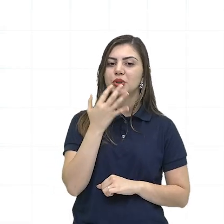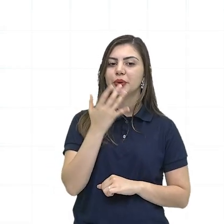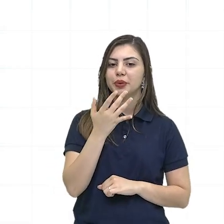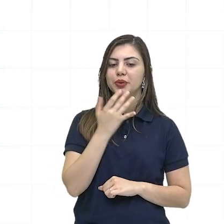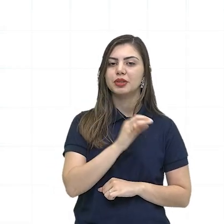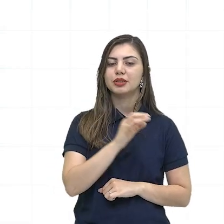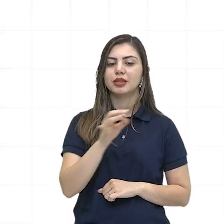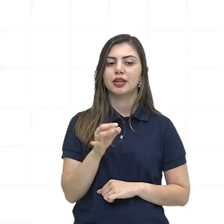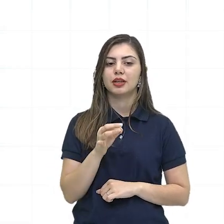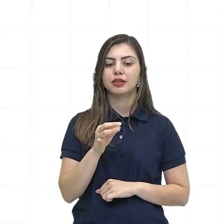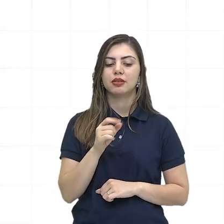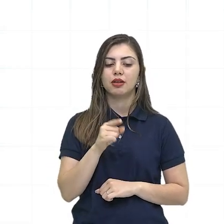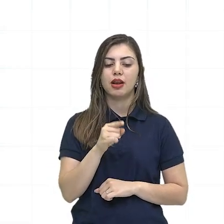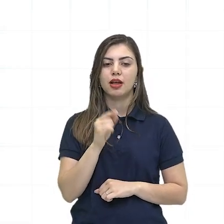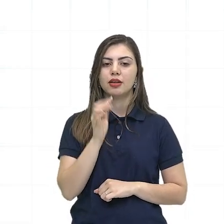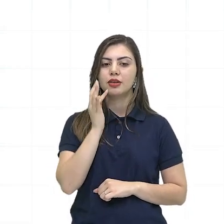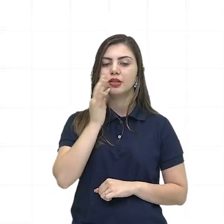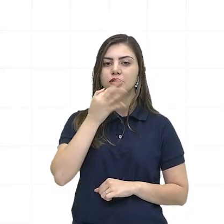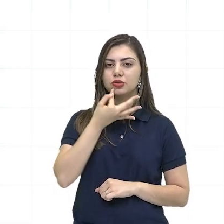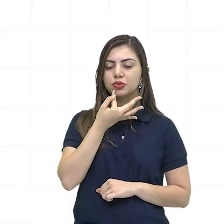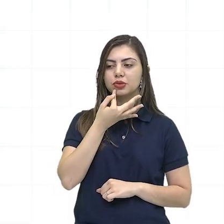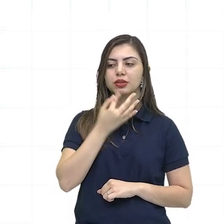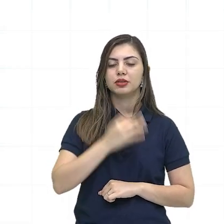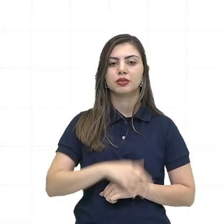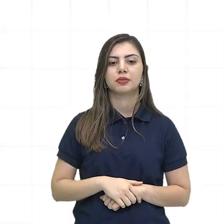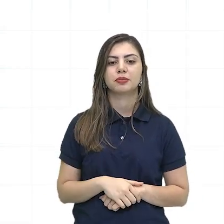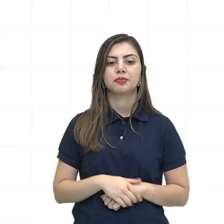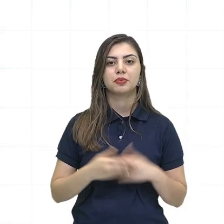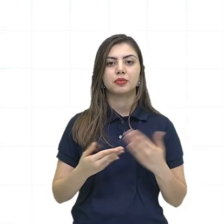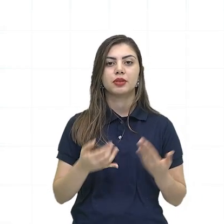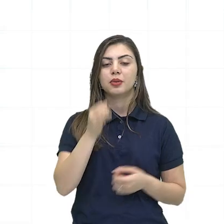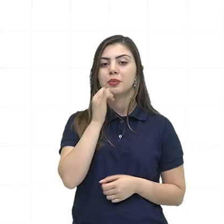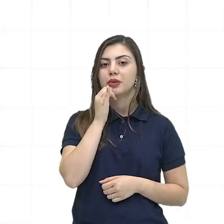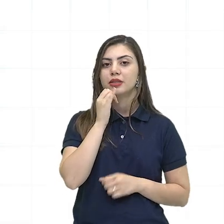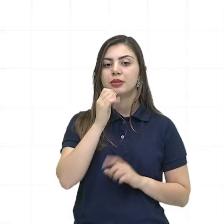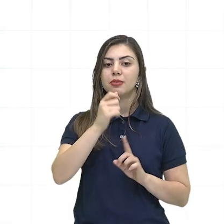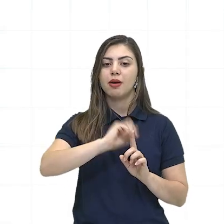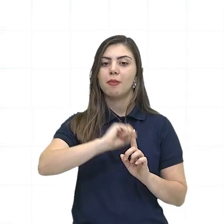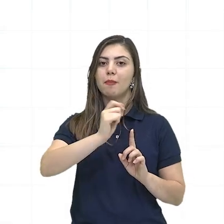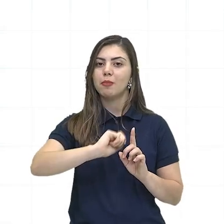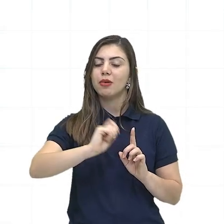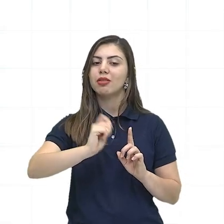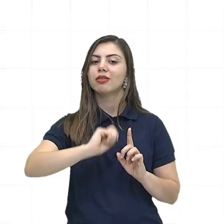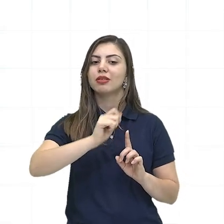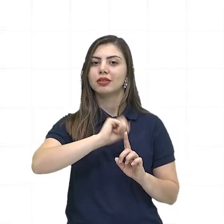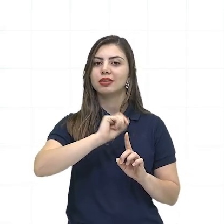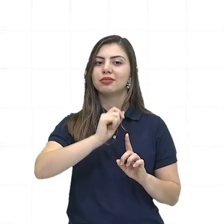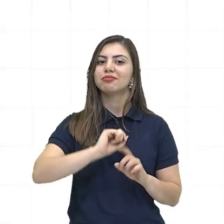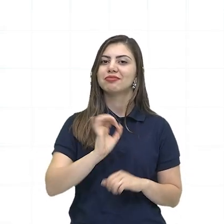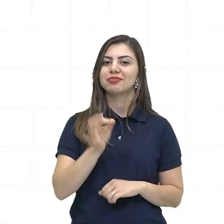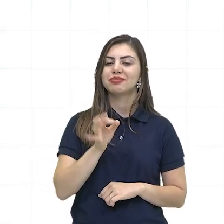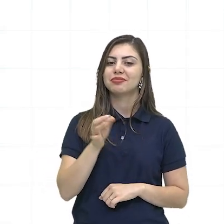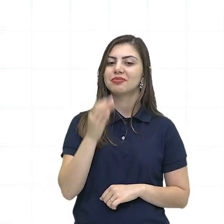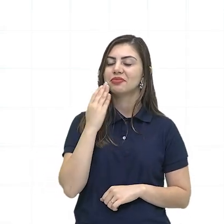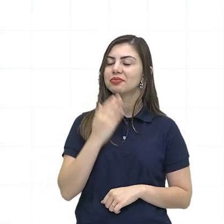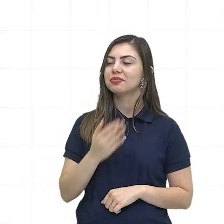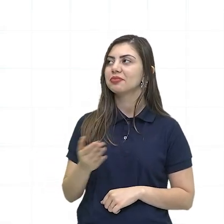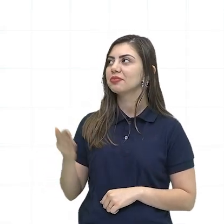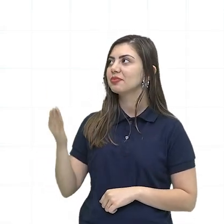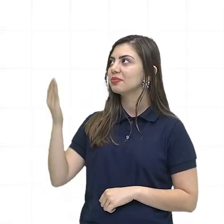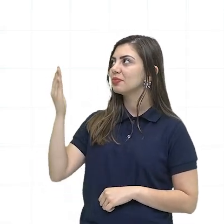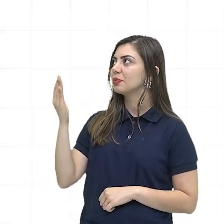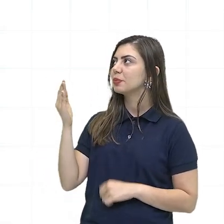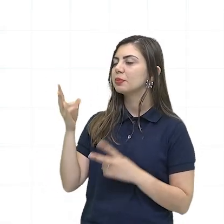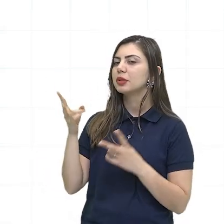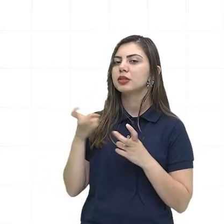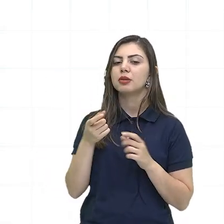pelas cores vibrantes das frutas maduras. A exemplo, nós temos aí a banana. Isso mesmo, né? A banana você pode observar a